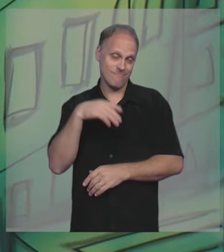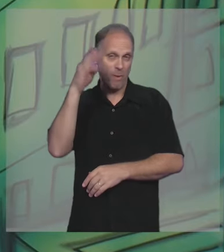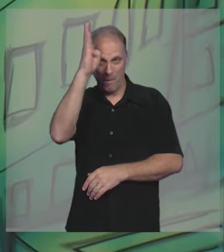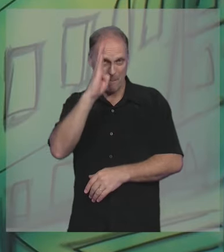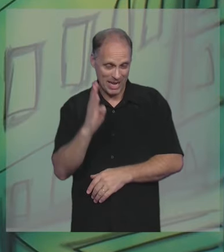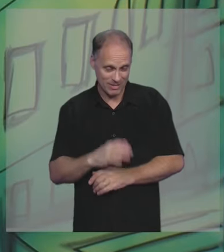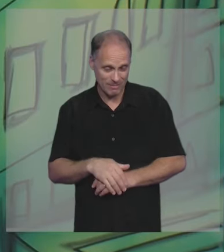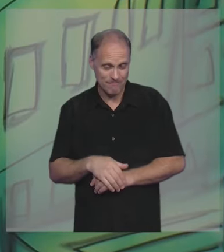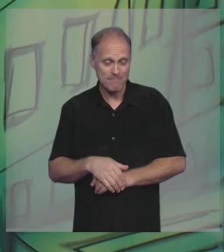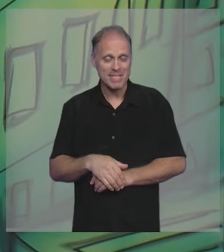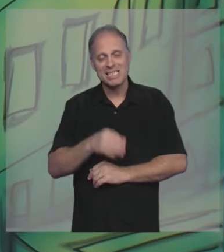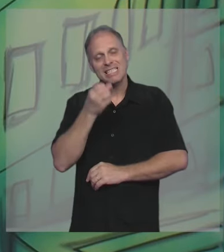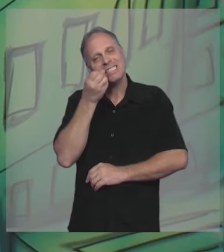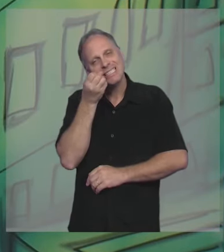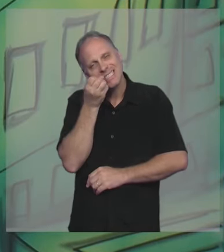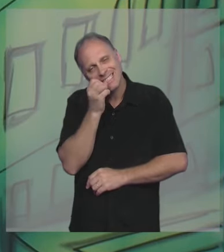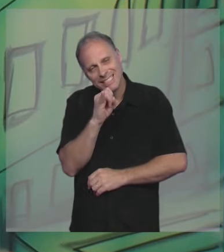que